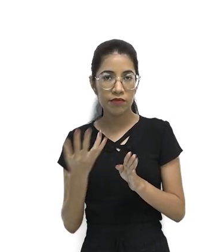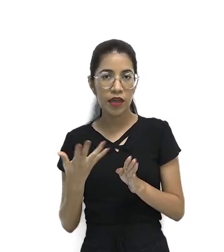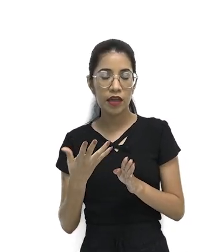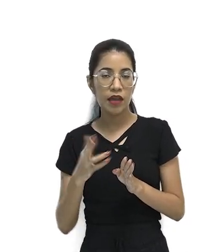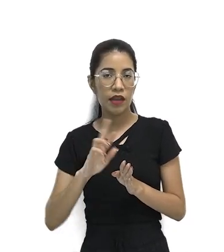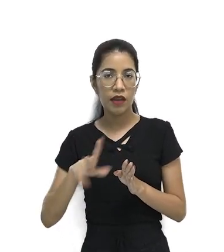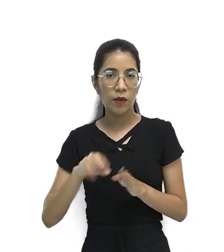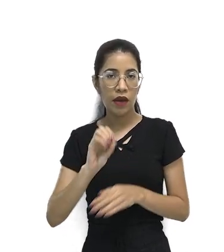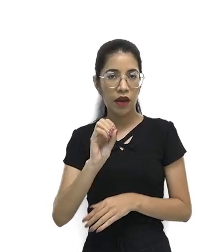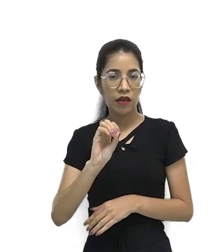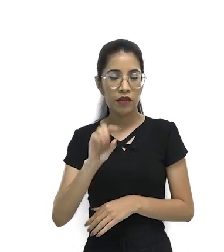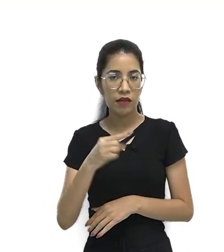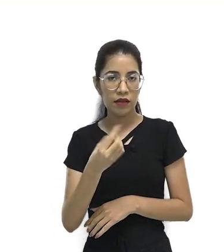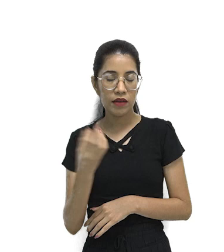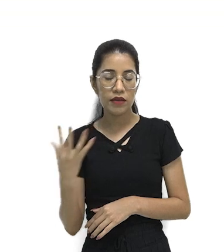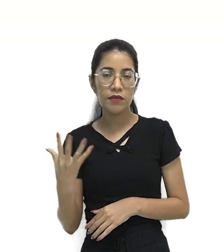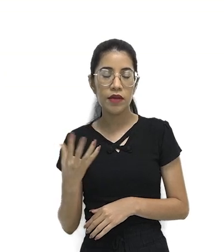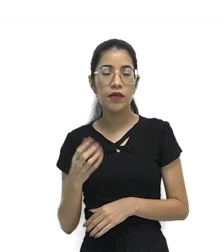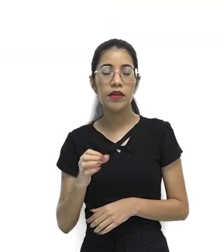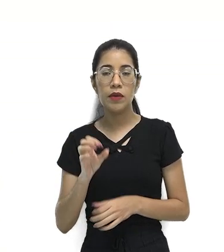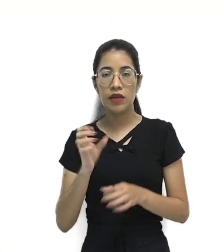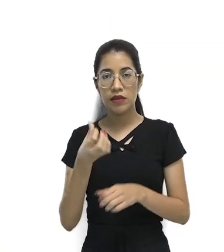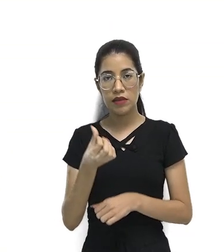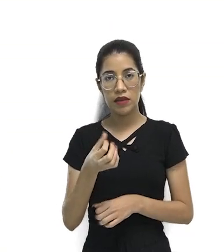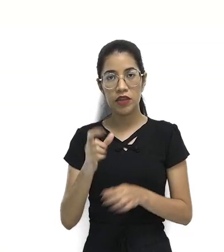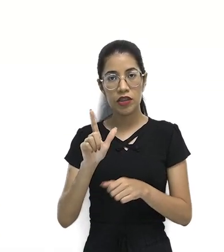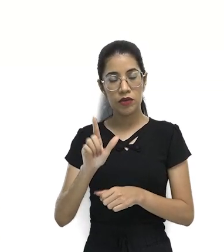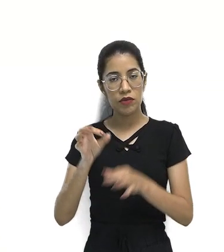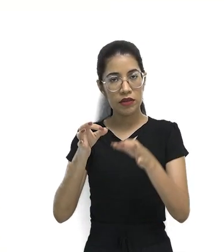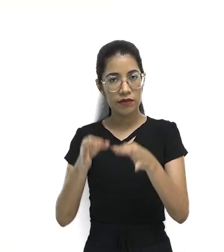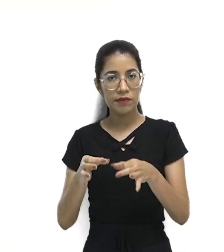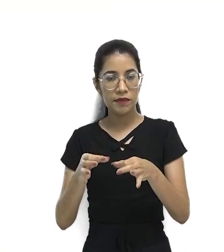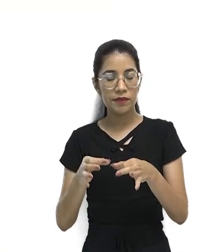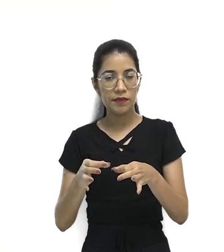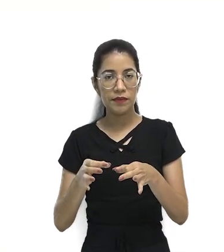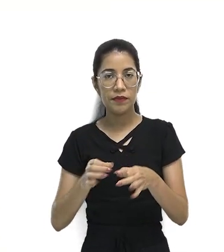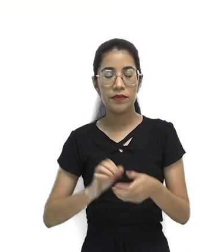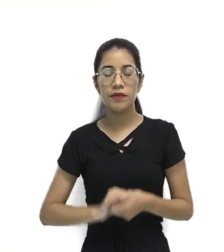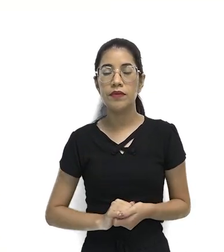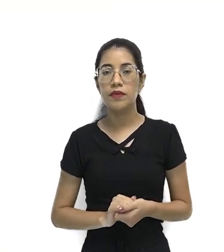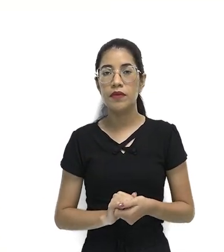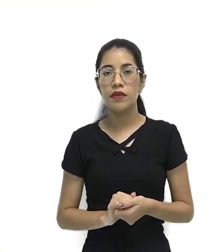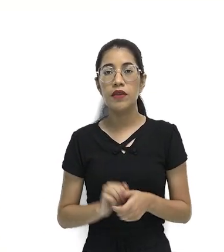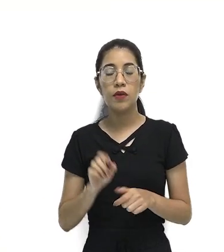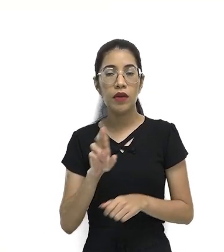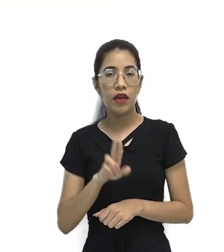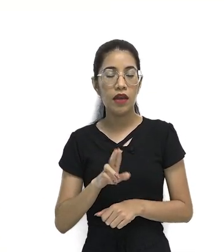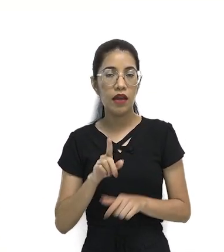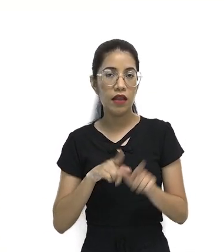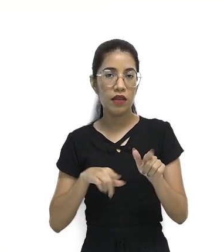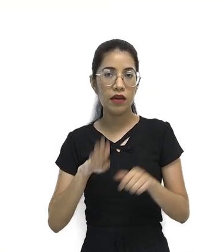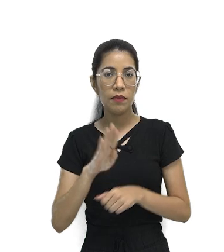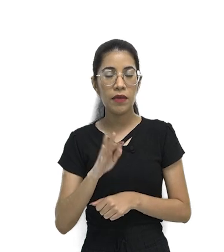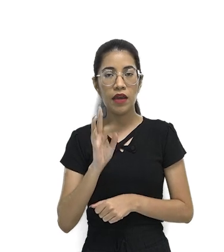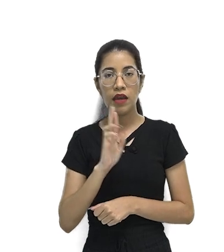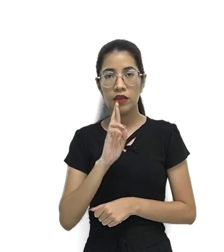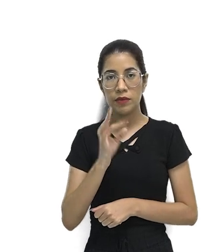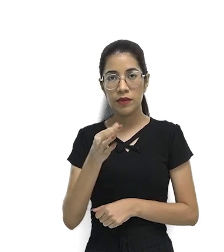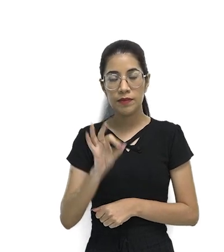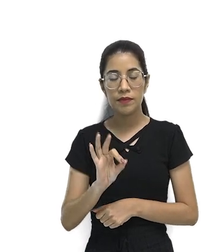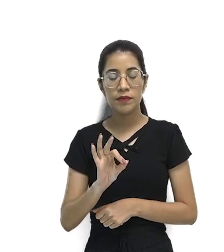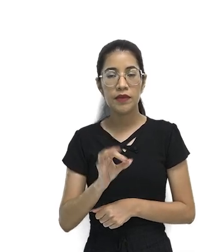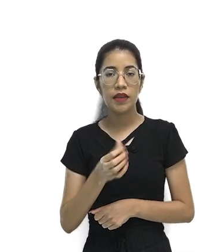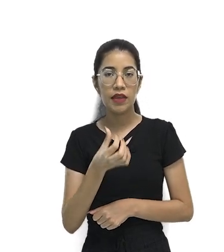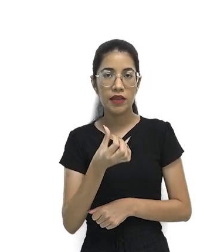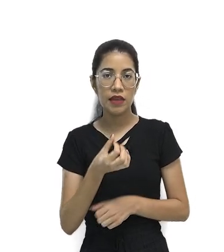valor decimal. Então foi exatamente 6 litros, que é, no caso aqui, a letra B, tá? Exatamente 6 litros